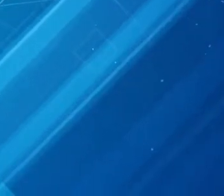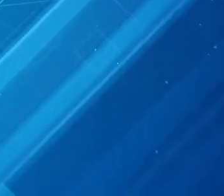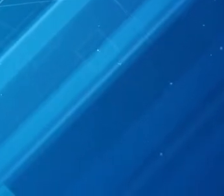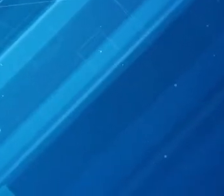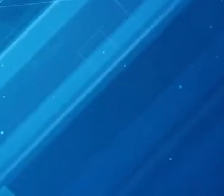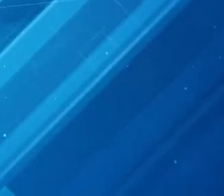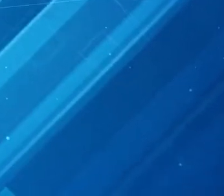time